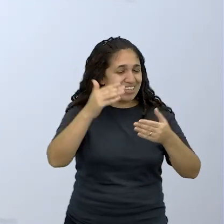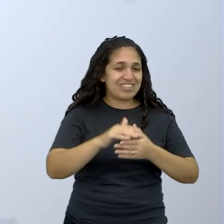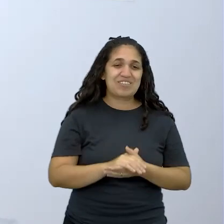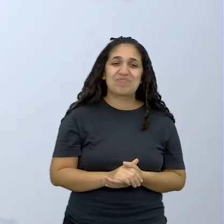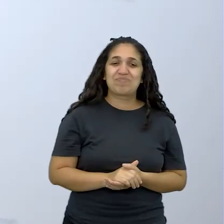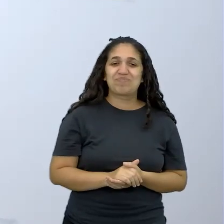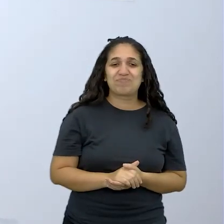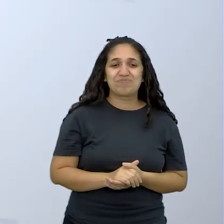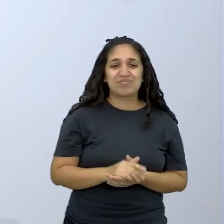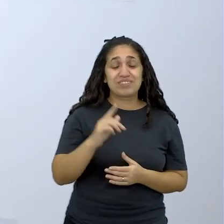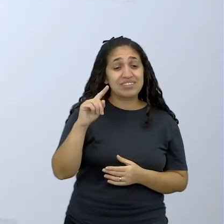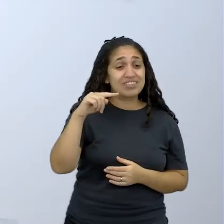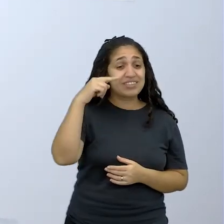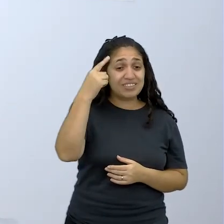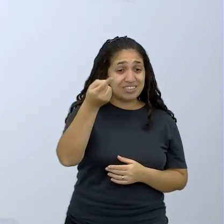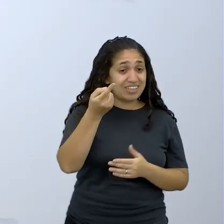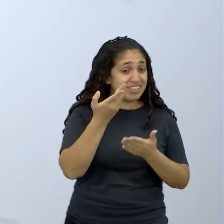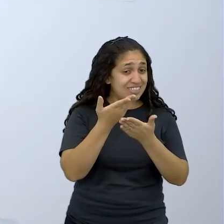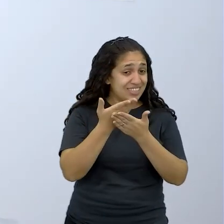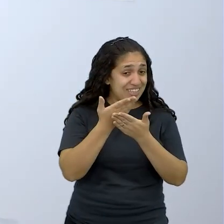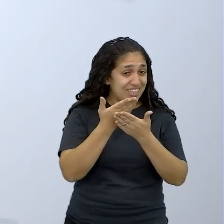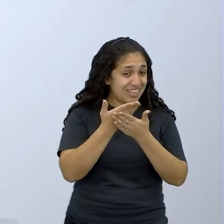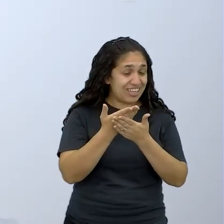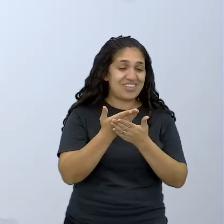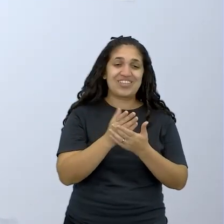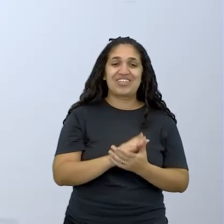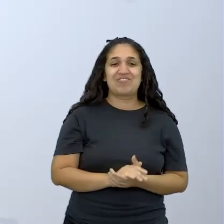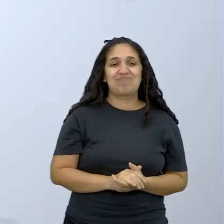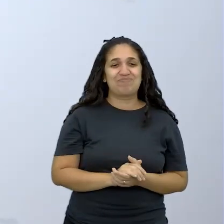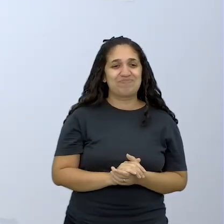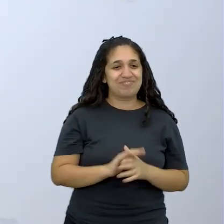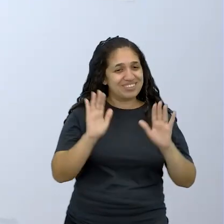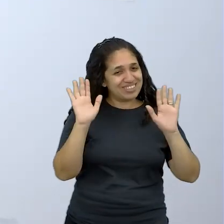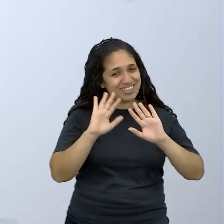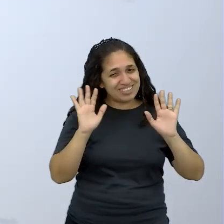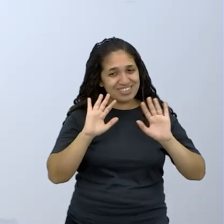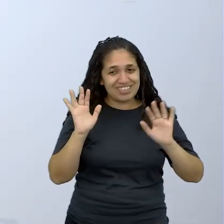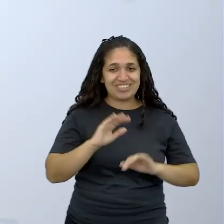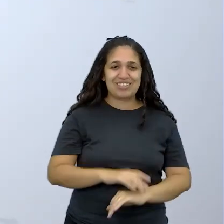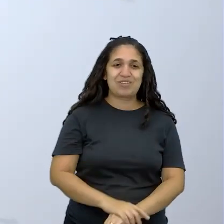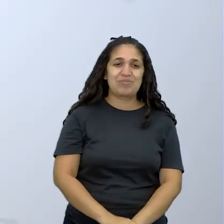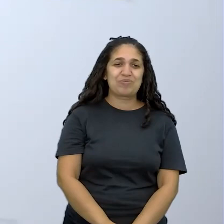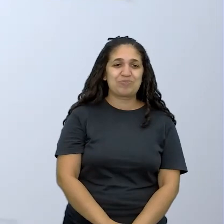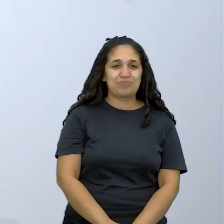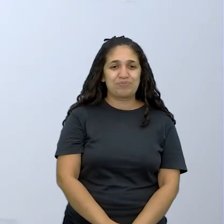E a gente se encontra na nossa próxima aula. Até mais, gente!